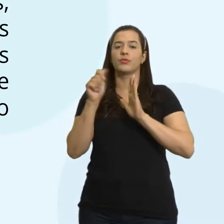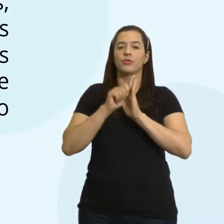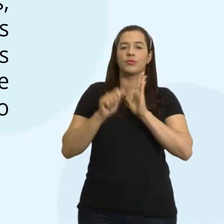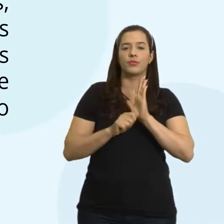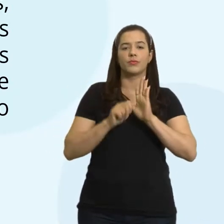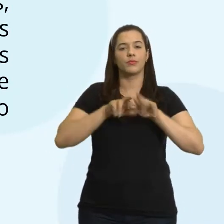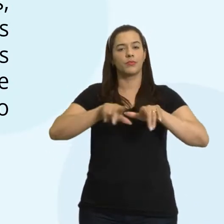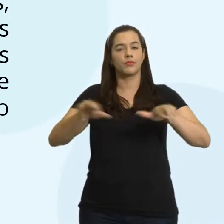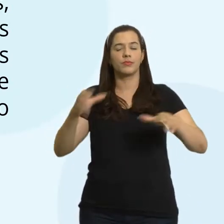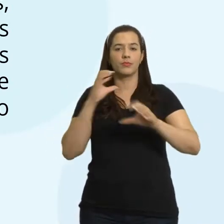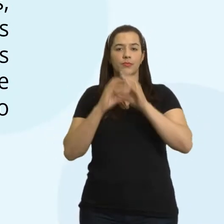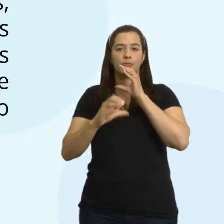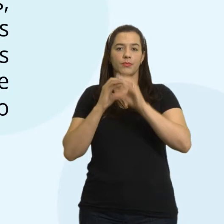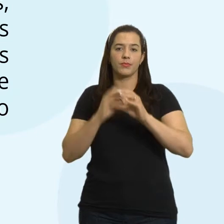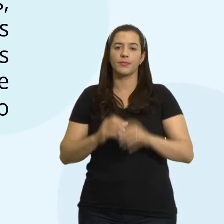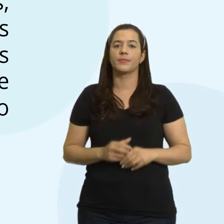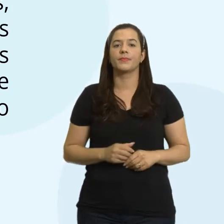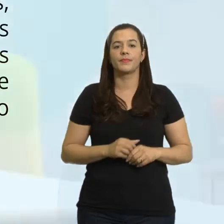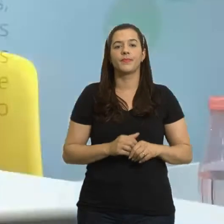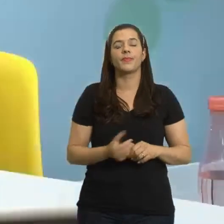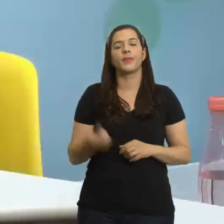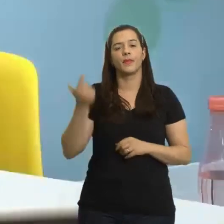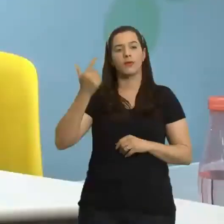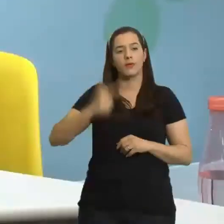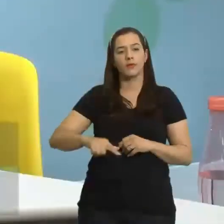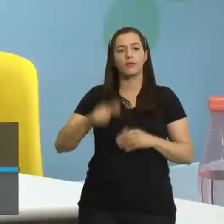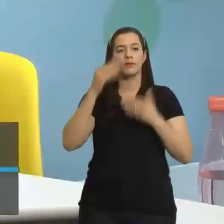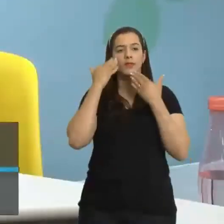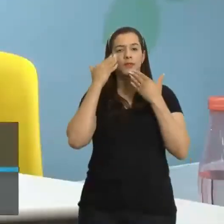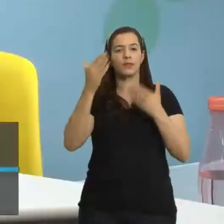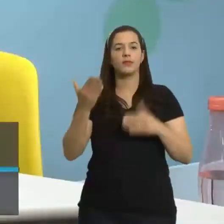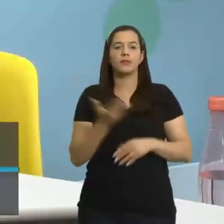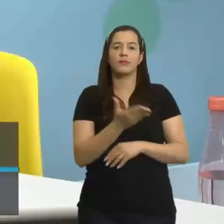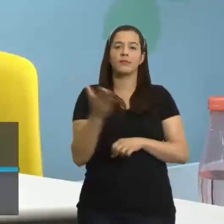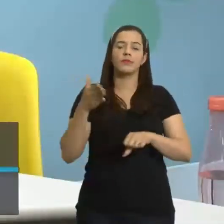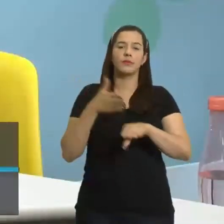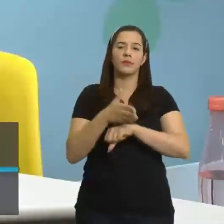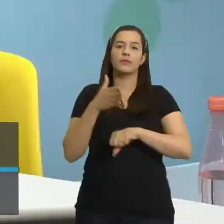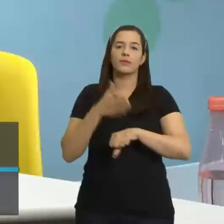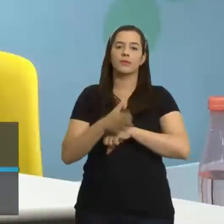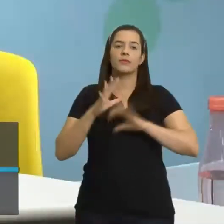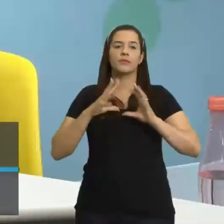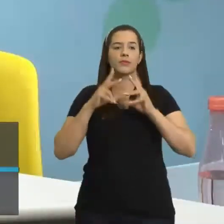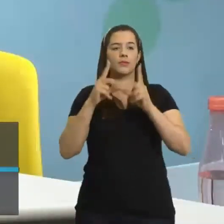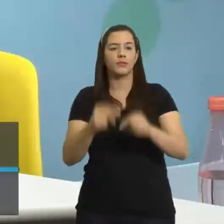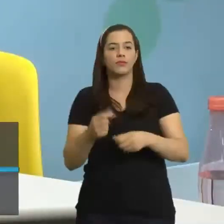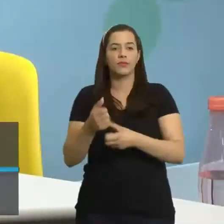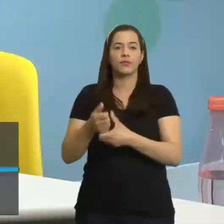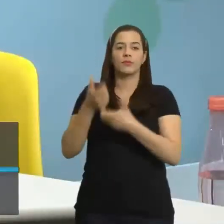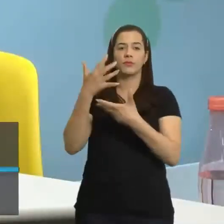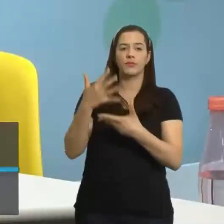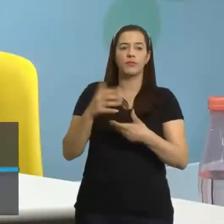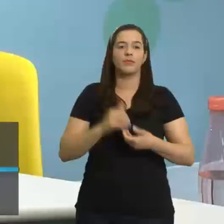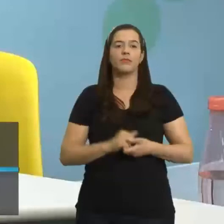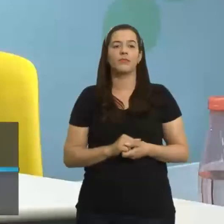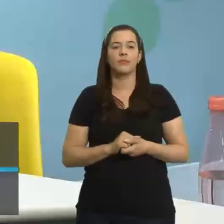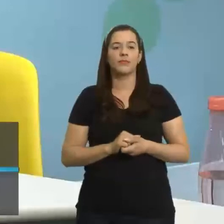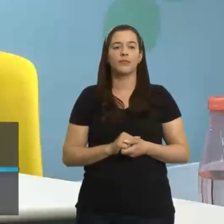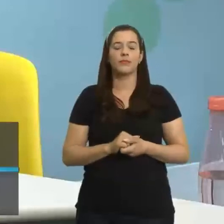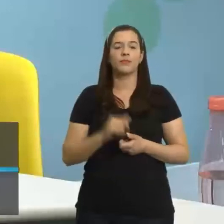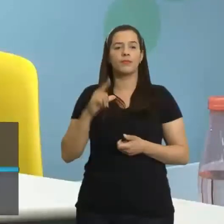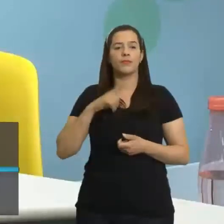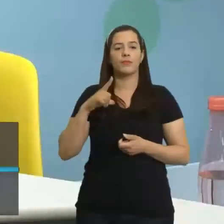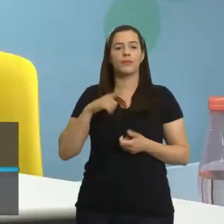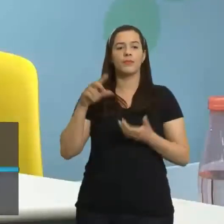Pessoal, mais uma vez eu gostaria de agradecer aqui pela participação de todos vocês no nosso chat. Eu tenho